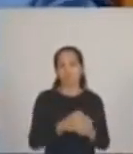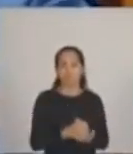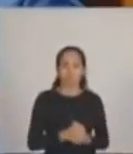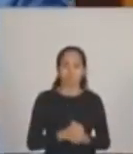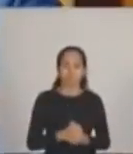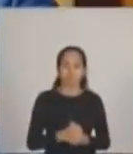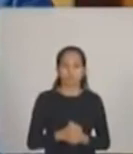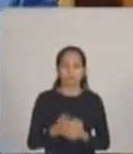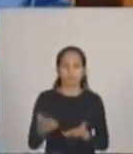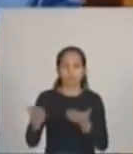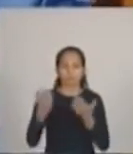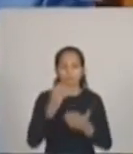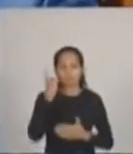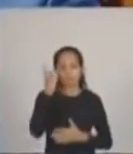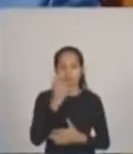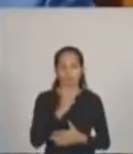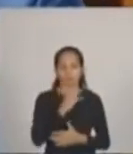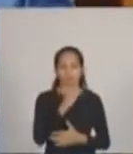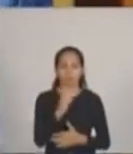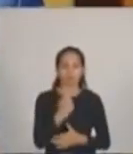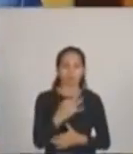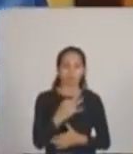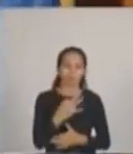Deputada Janete Sapo para discutir a matéria.